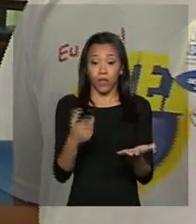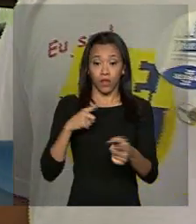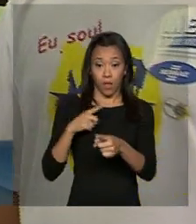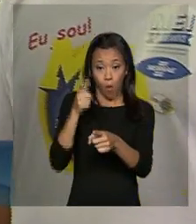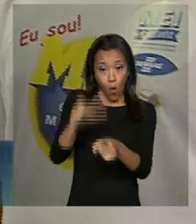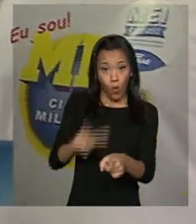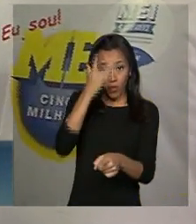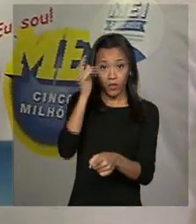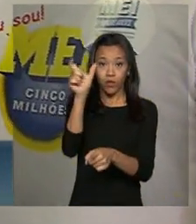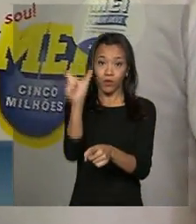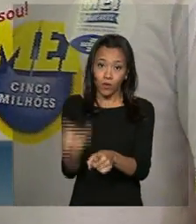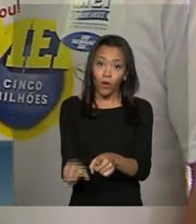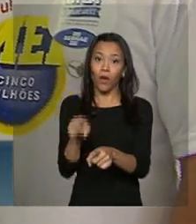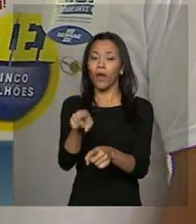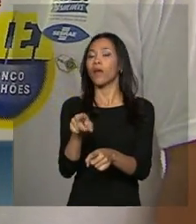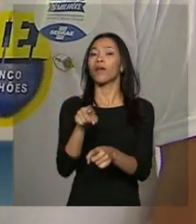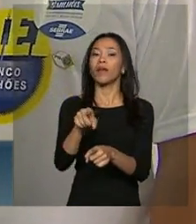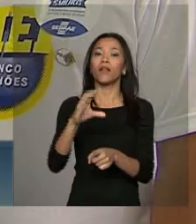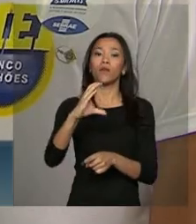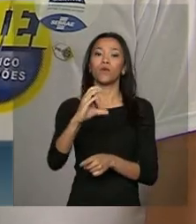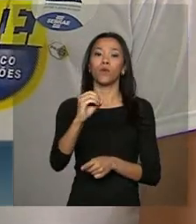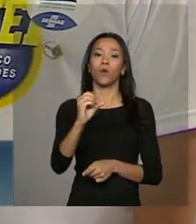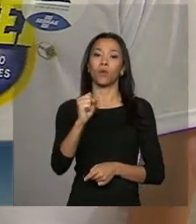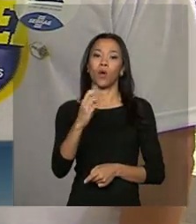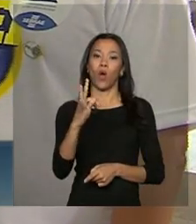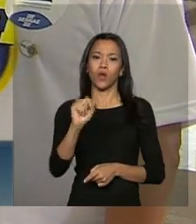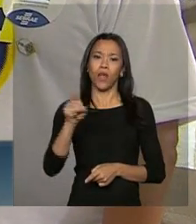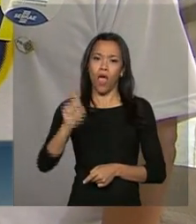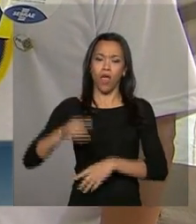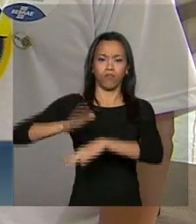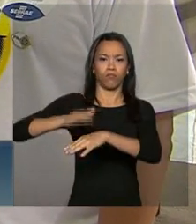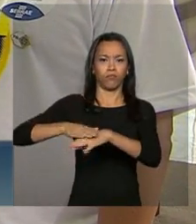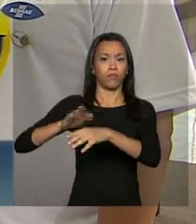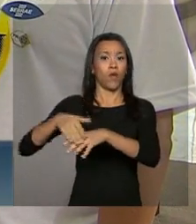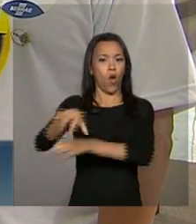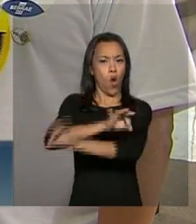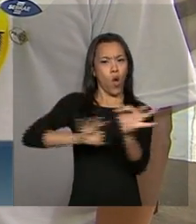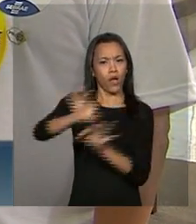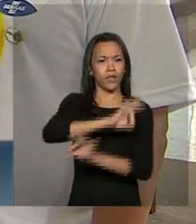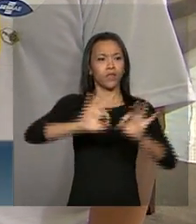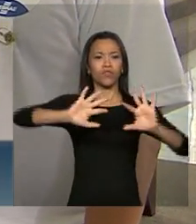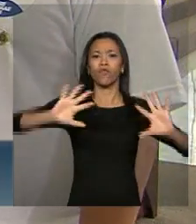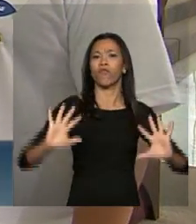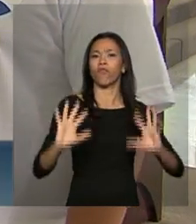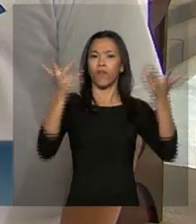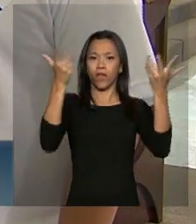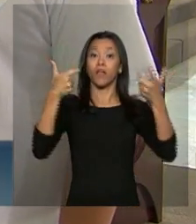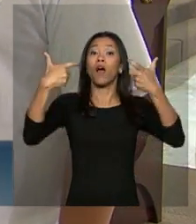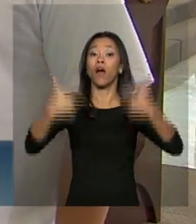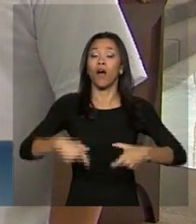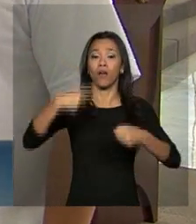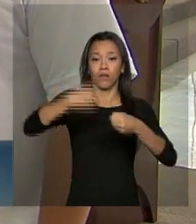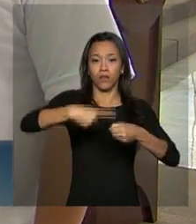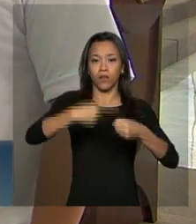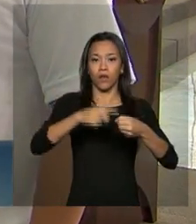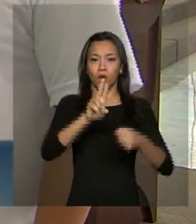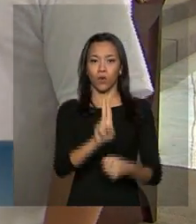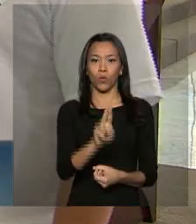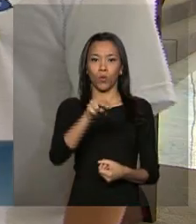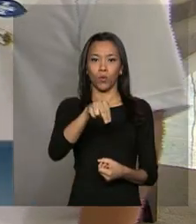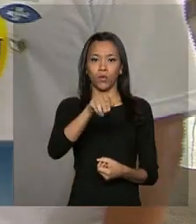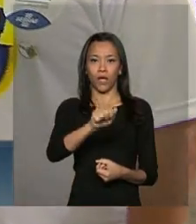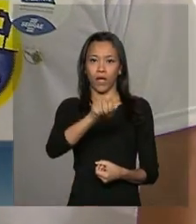formalizado, individual, o Dori Edson Costa Lima, que é produtor de eventos em Unaí, Minas Gerais. Dori Edson, como é que foi